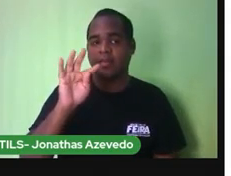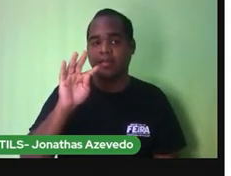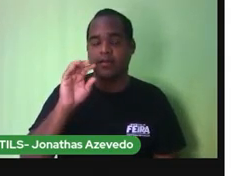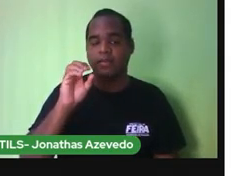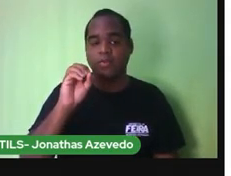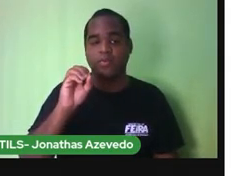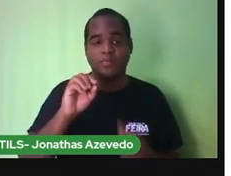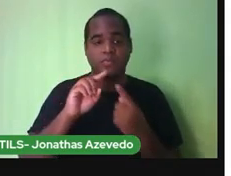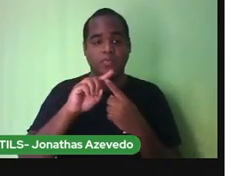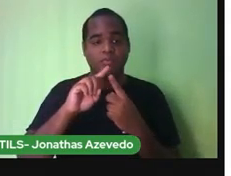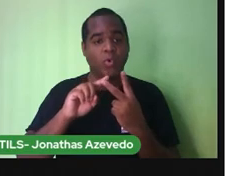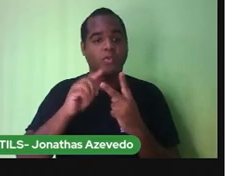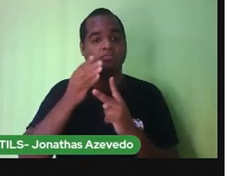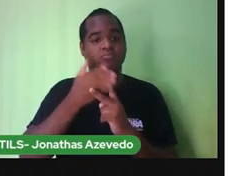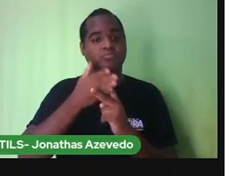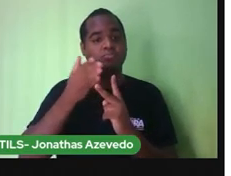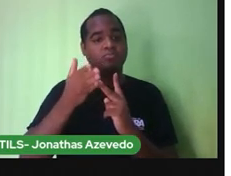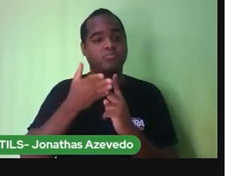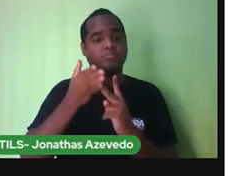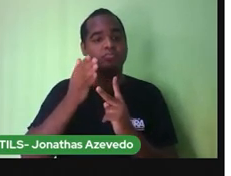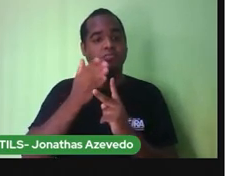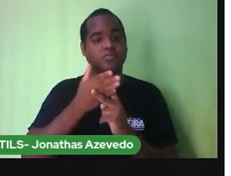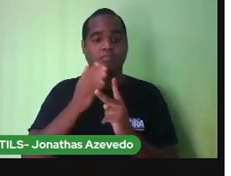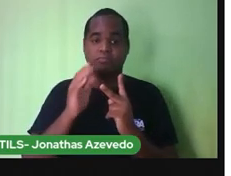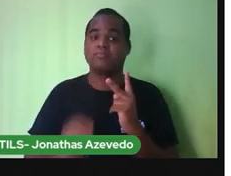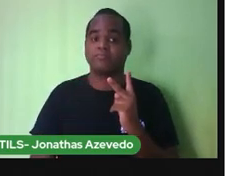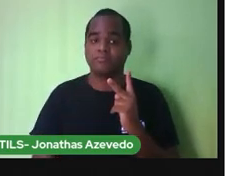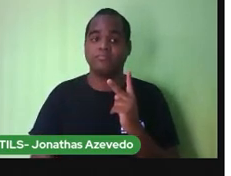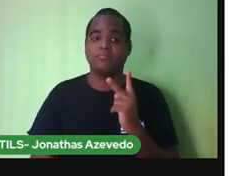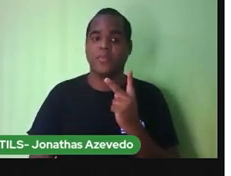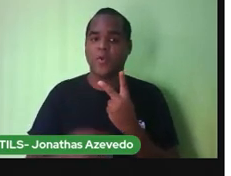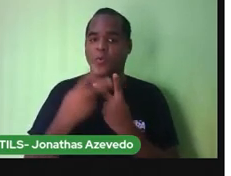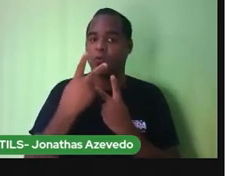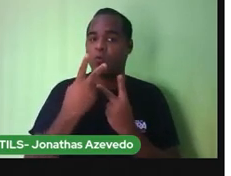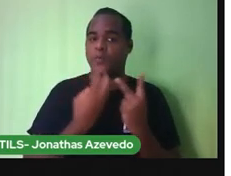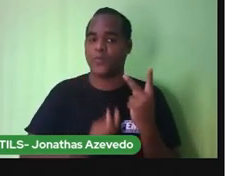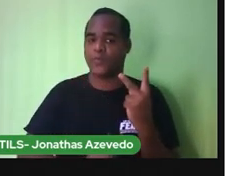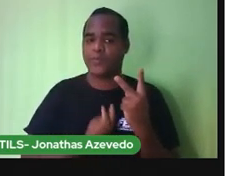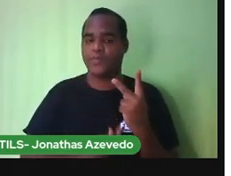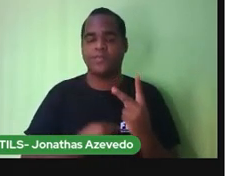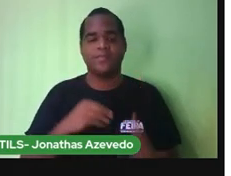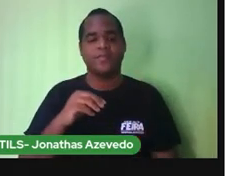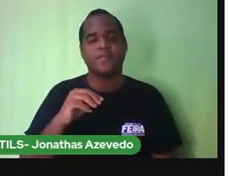quantas pedacinhos de nós tivemos e isso dois pedacinhos